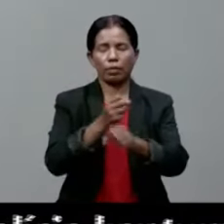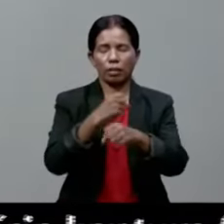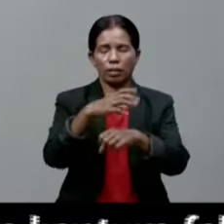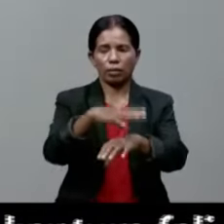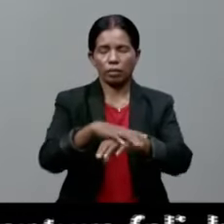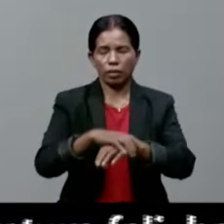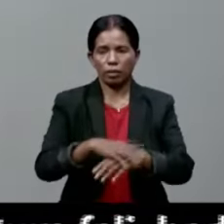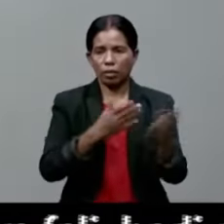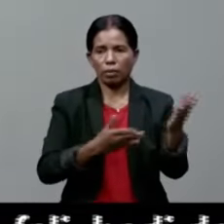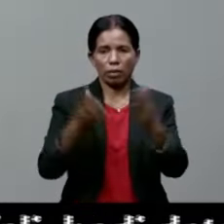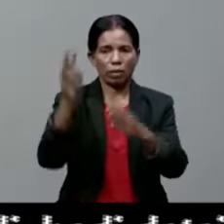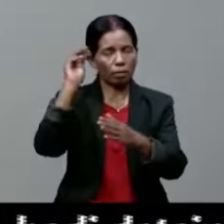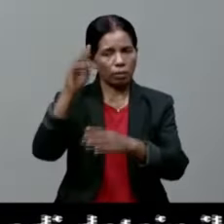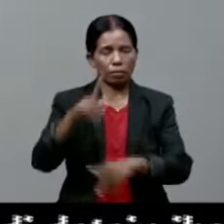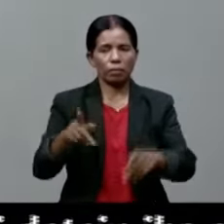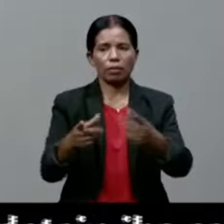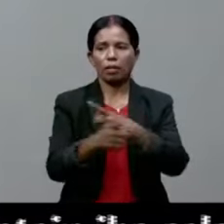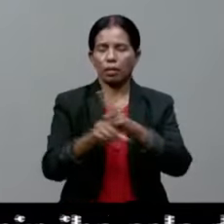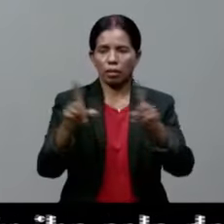mais minic